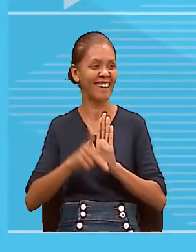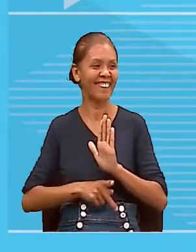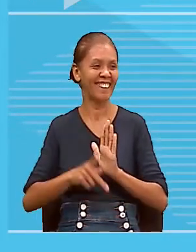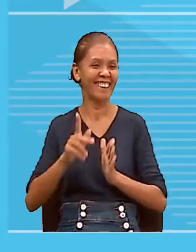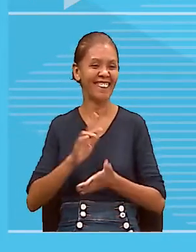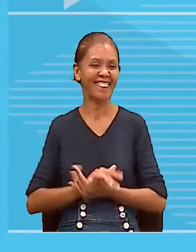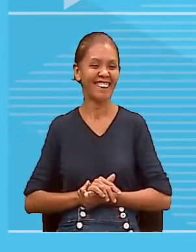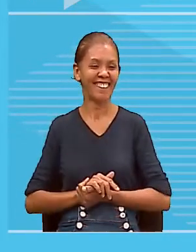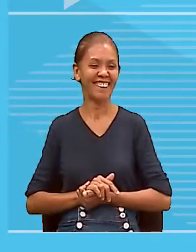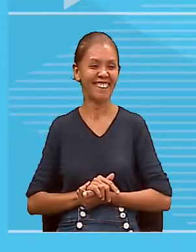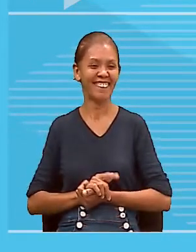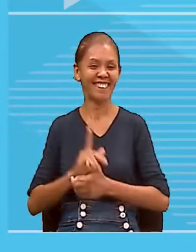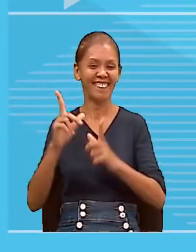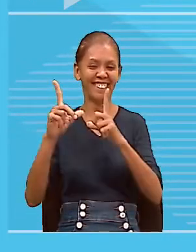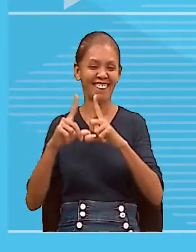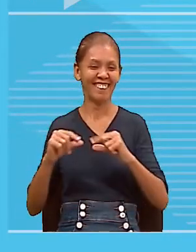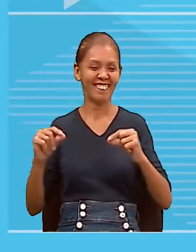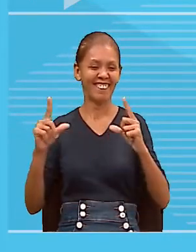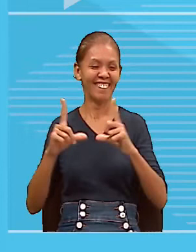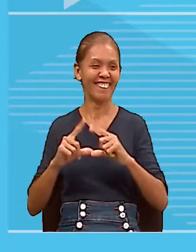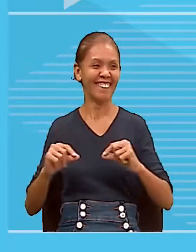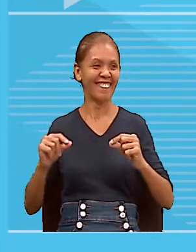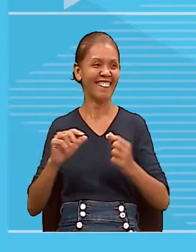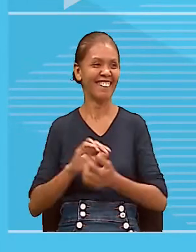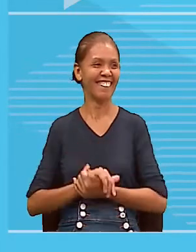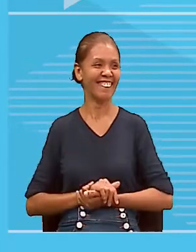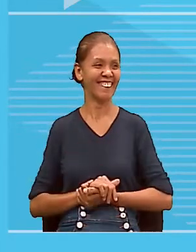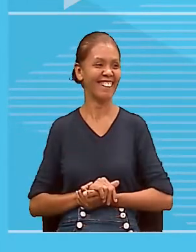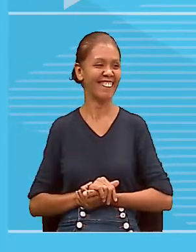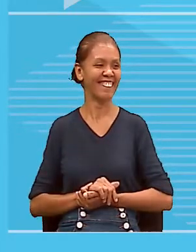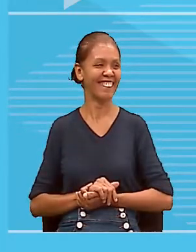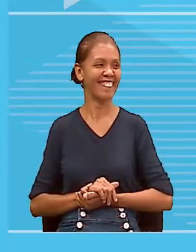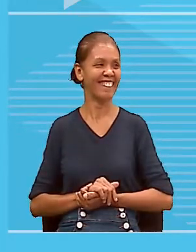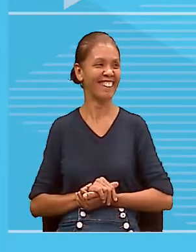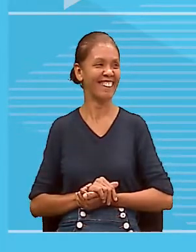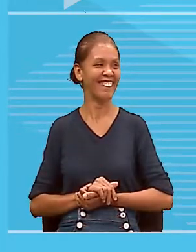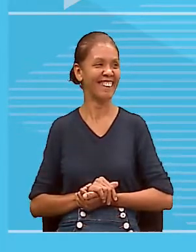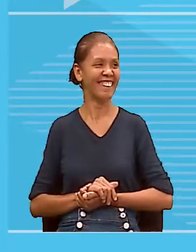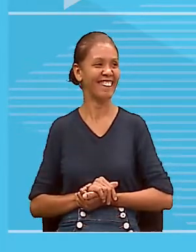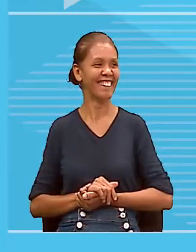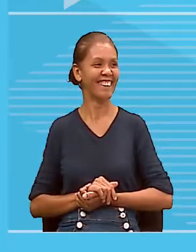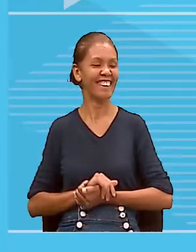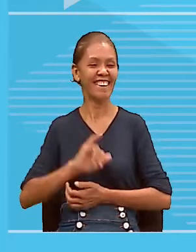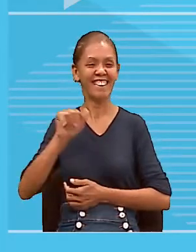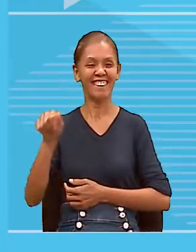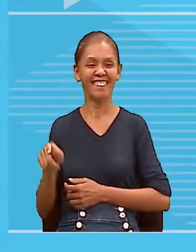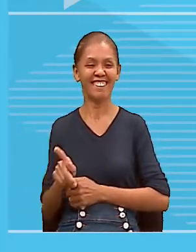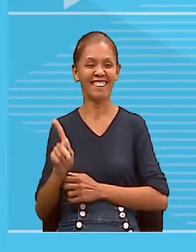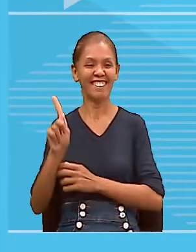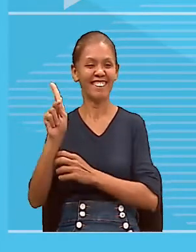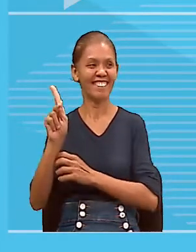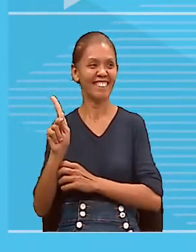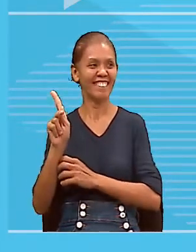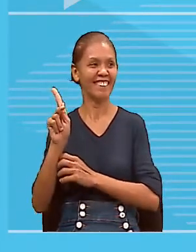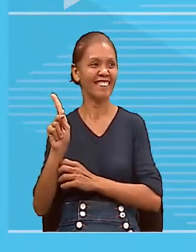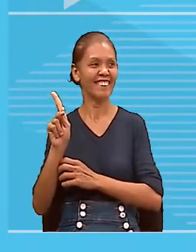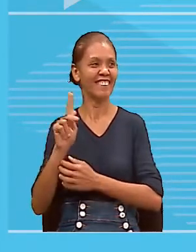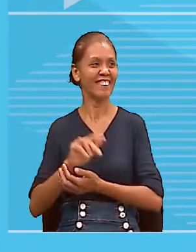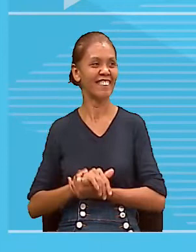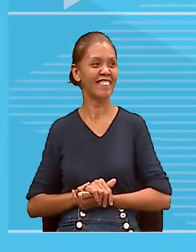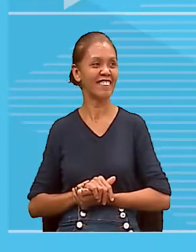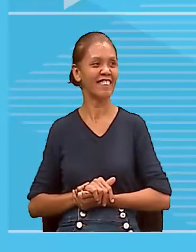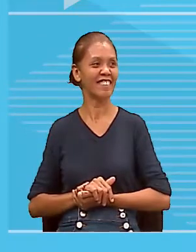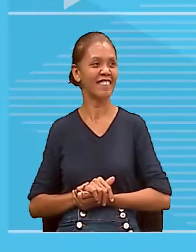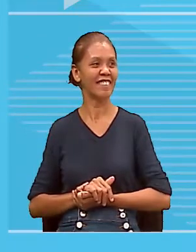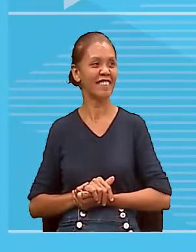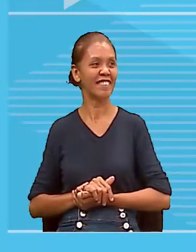meu Deus do céu olha os planos de Brasília galerinha é o meu amigo JK rapaz gente boa olha